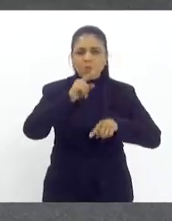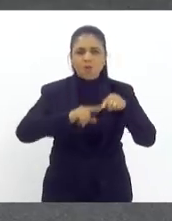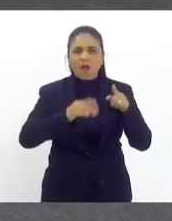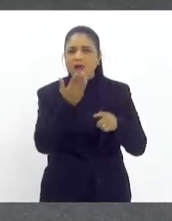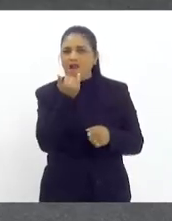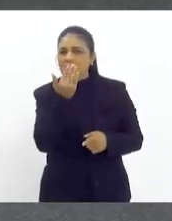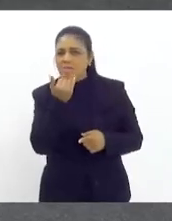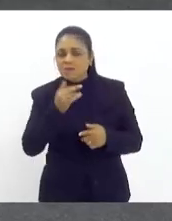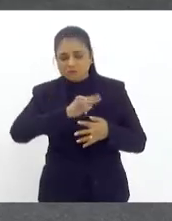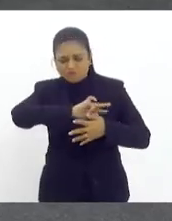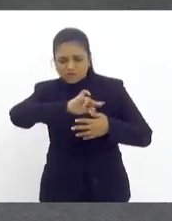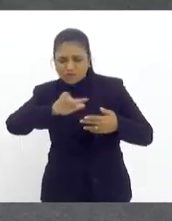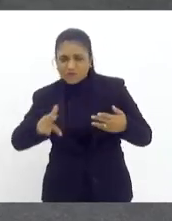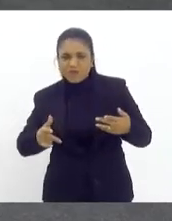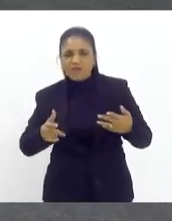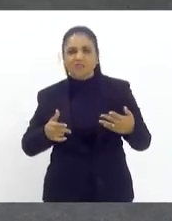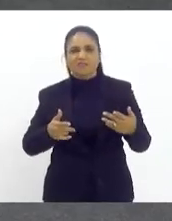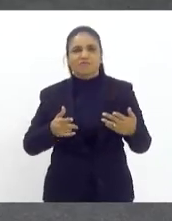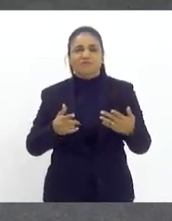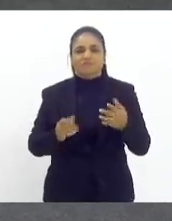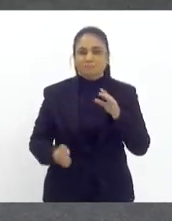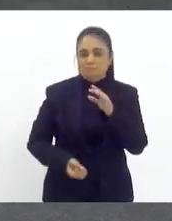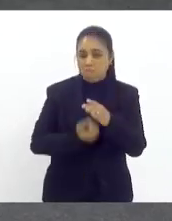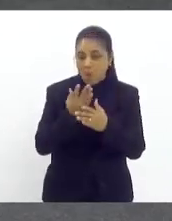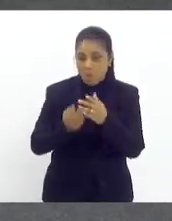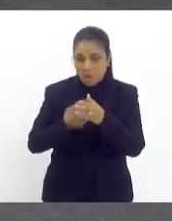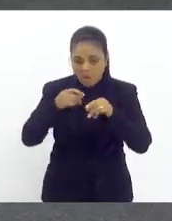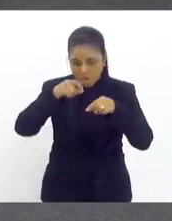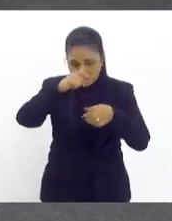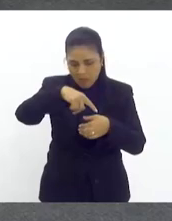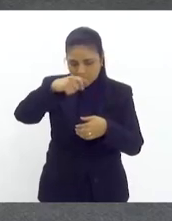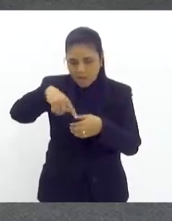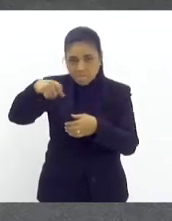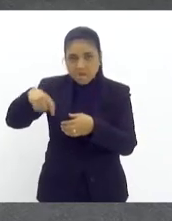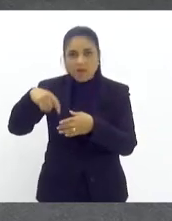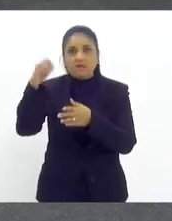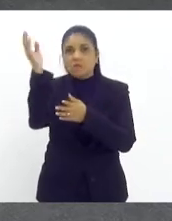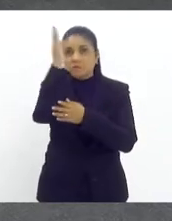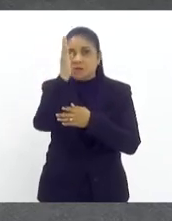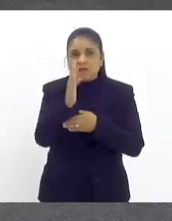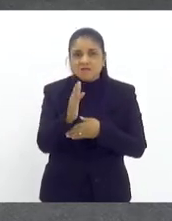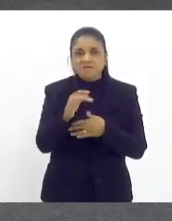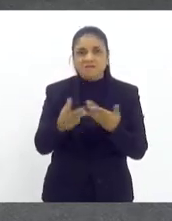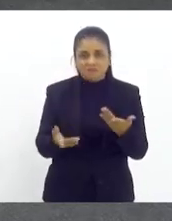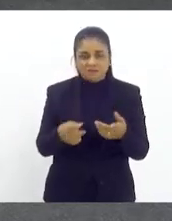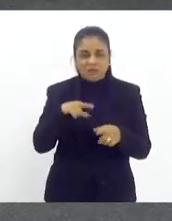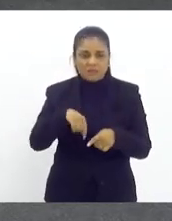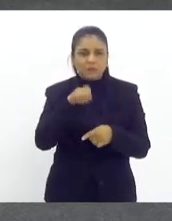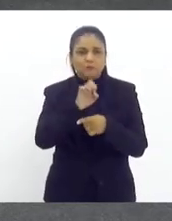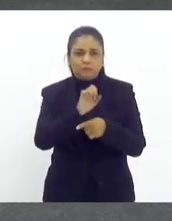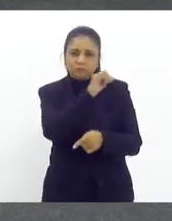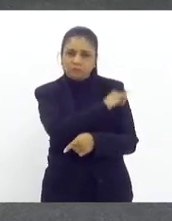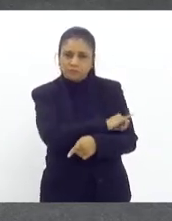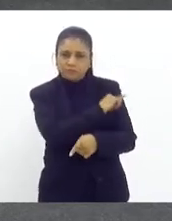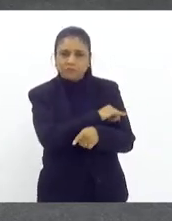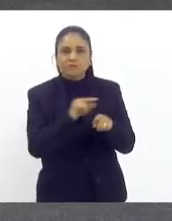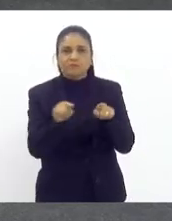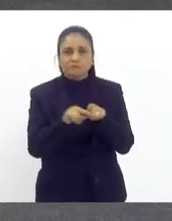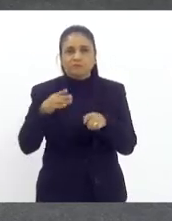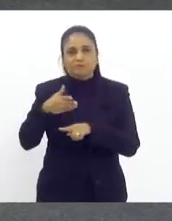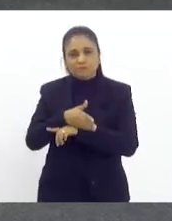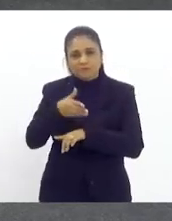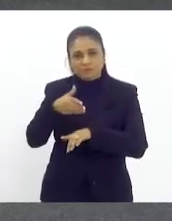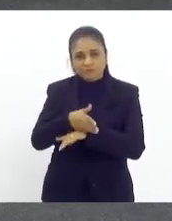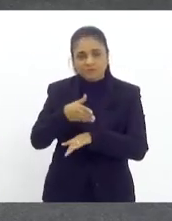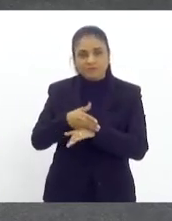mostrando a diversidade da produção que nós temos é em todo o país aqui do Estado do Rio de Janeiro ele também nós temos a participação lá na